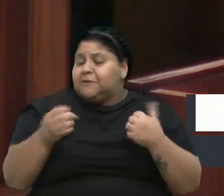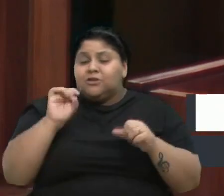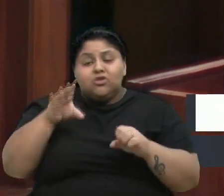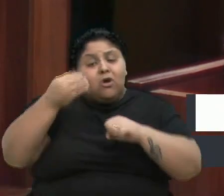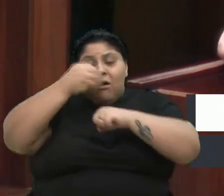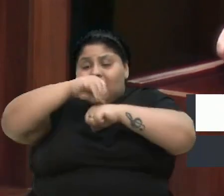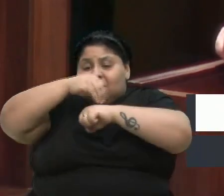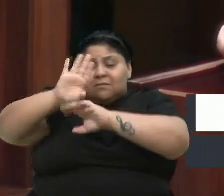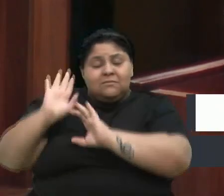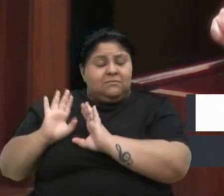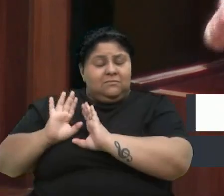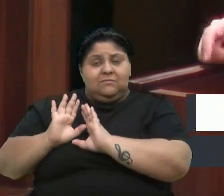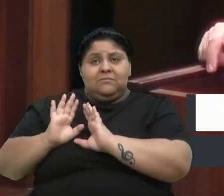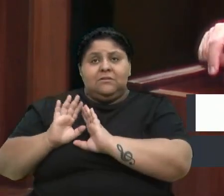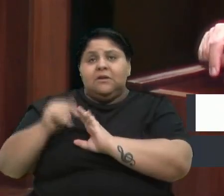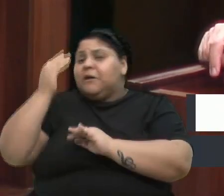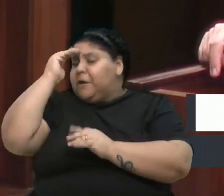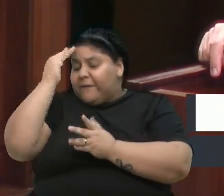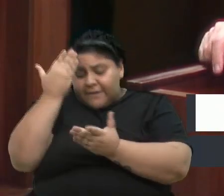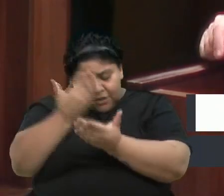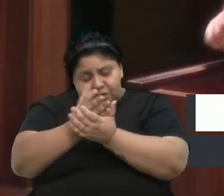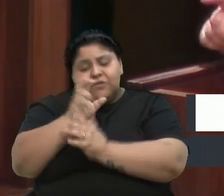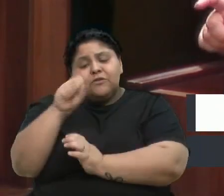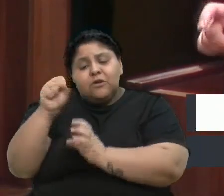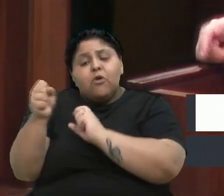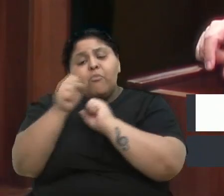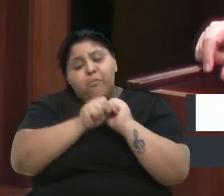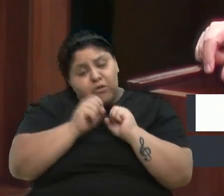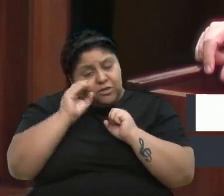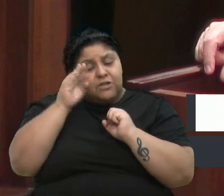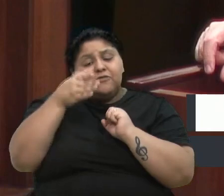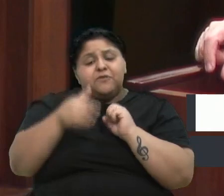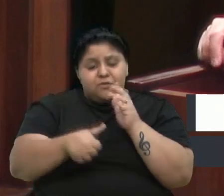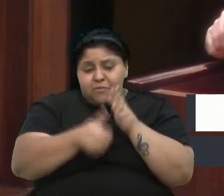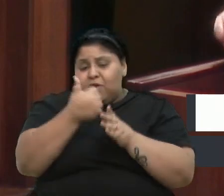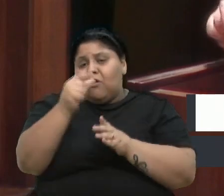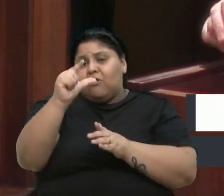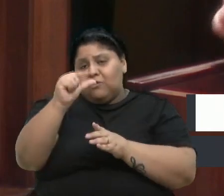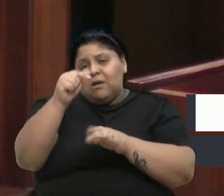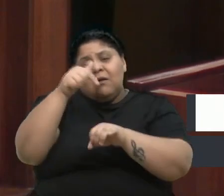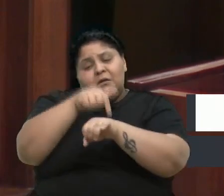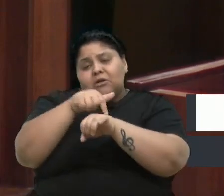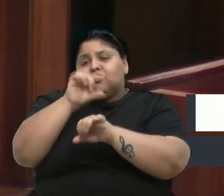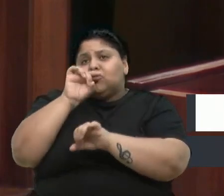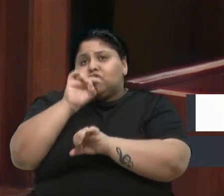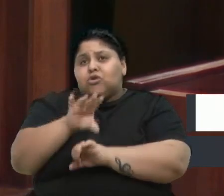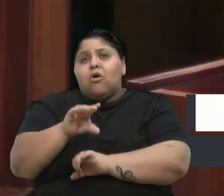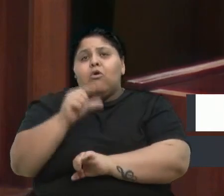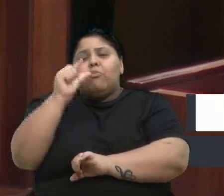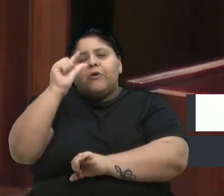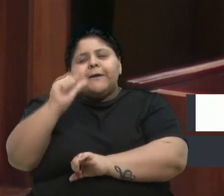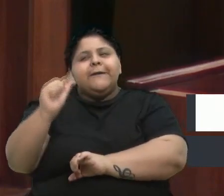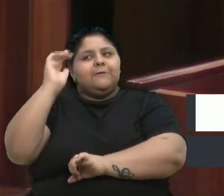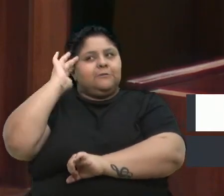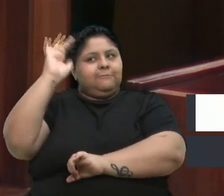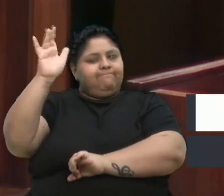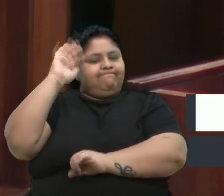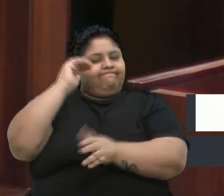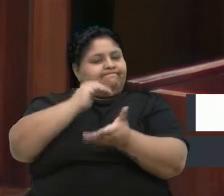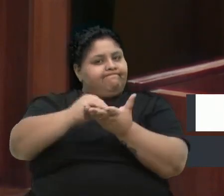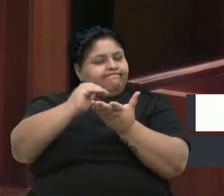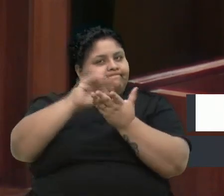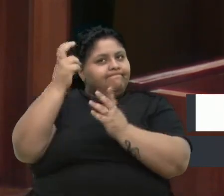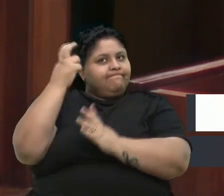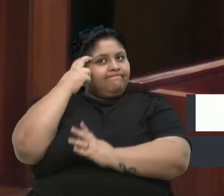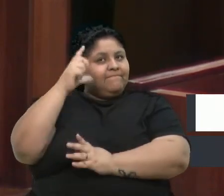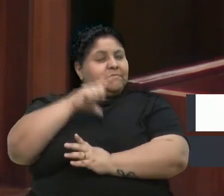tenho certeza e creio que podem ser resolvidas a curto prazo, é só ter um pouquinho de criatividade. A Secretaria da Cultura tem que